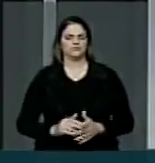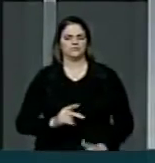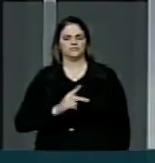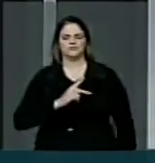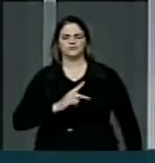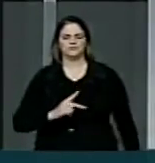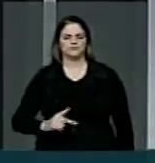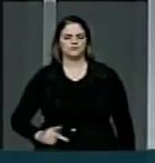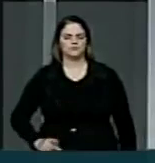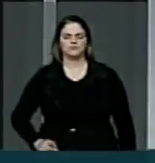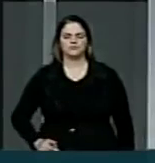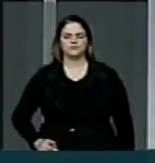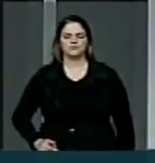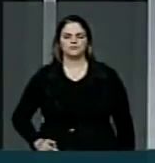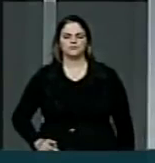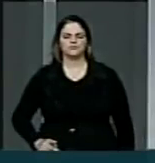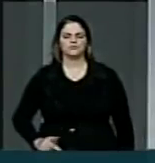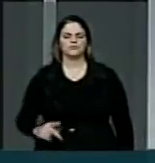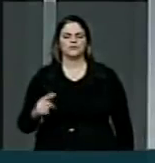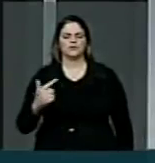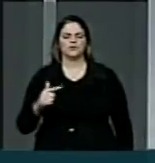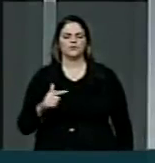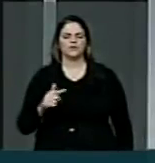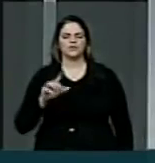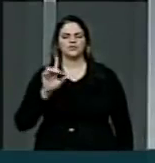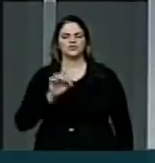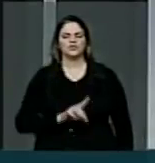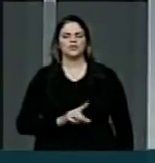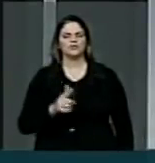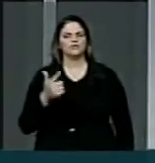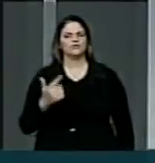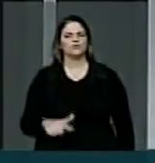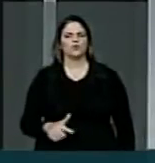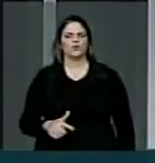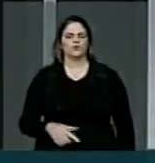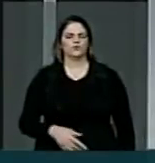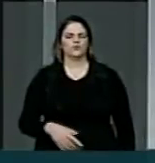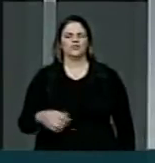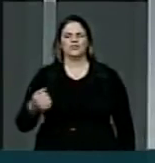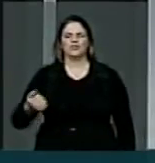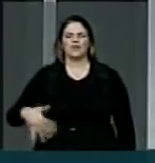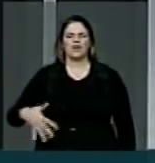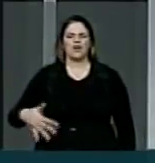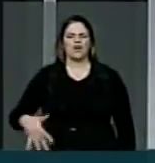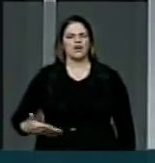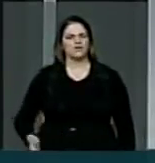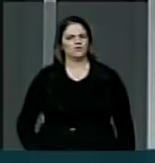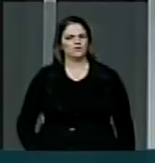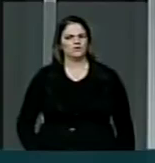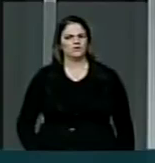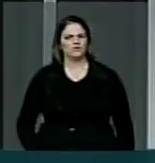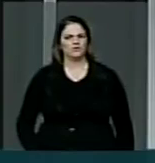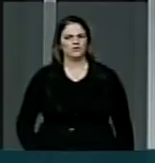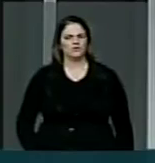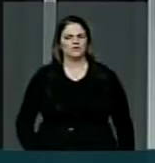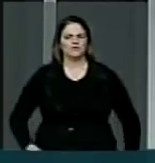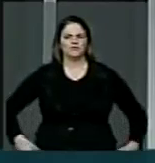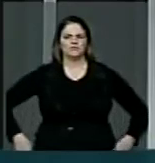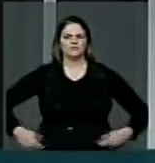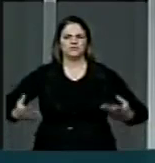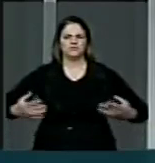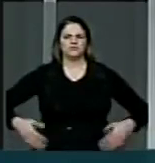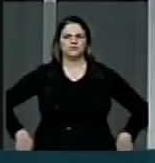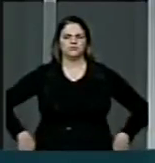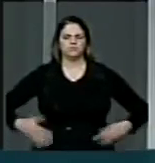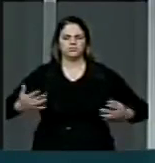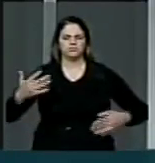anos de mandatos e sem o direito de reeleição. A reeleição custa caro para o país. Pode Vossas Excelências